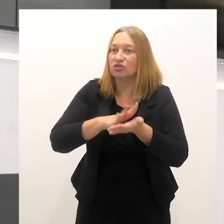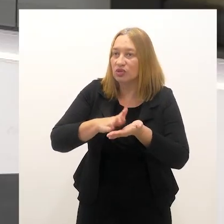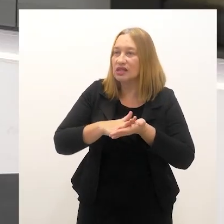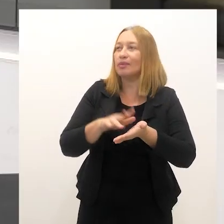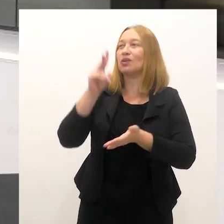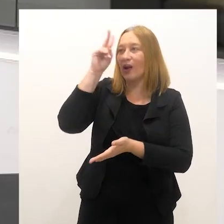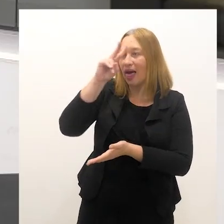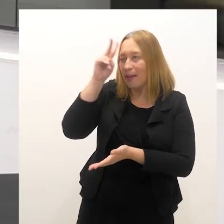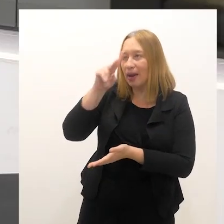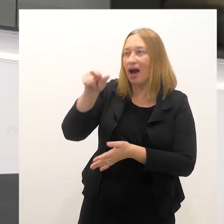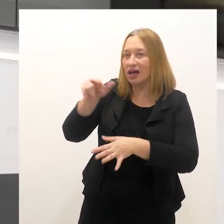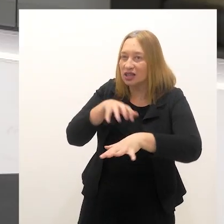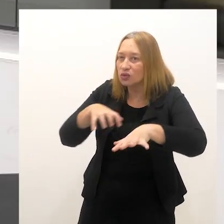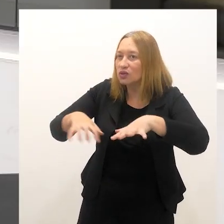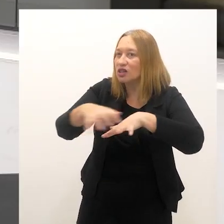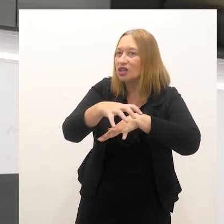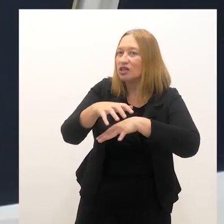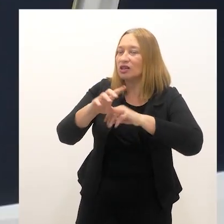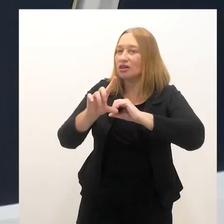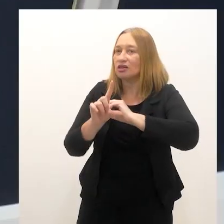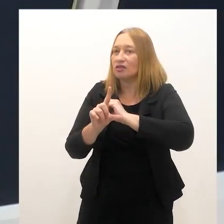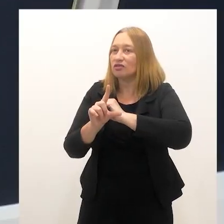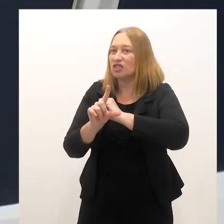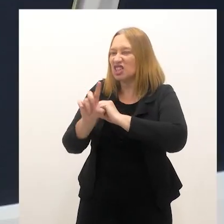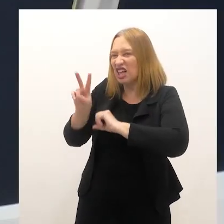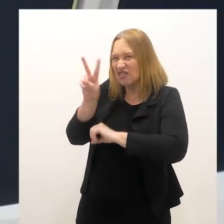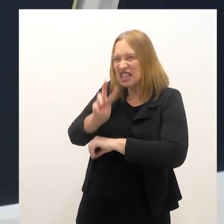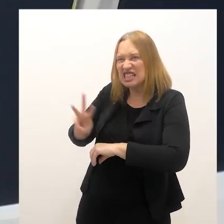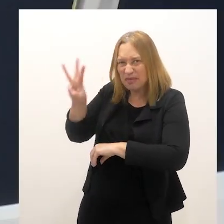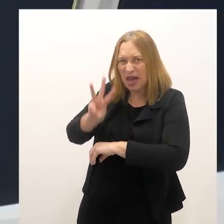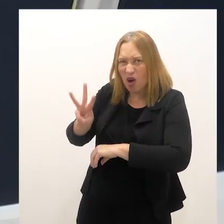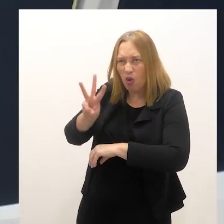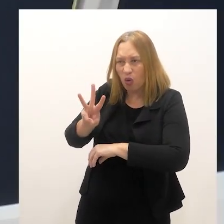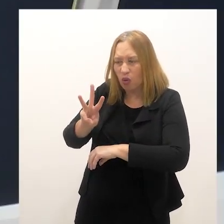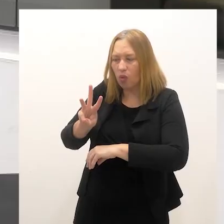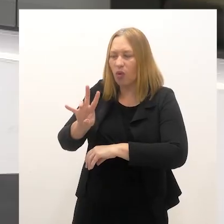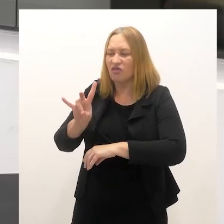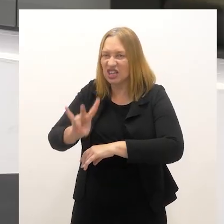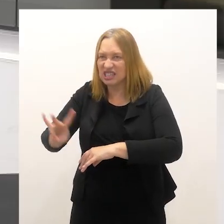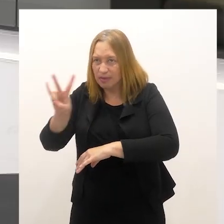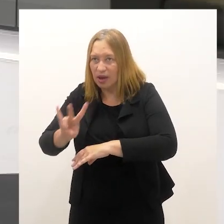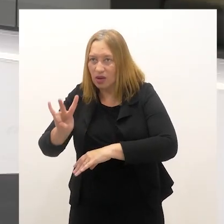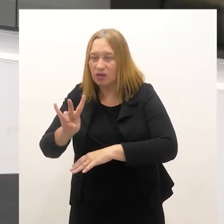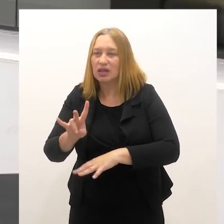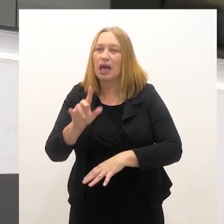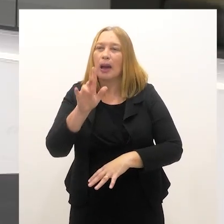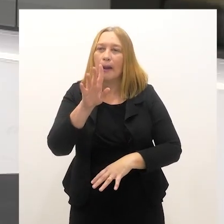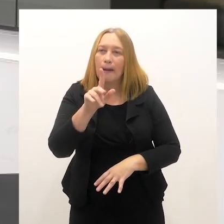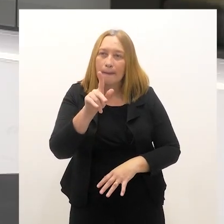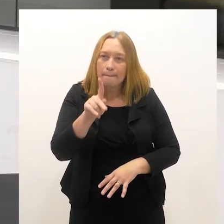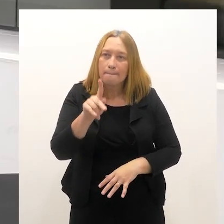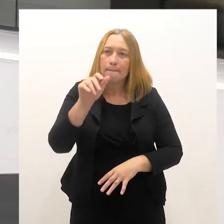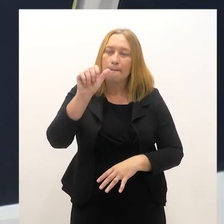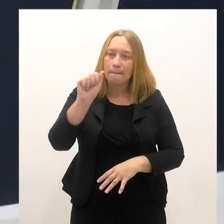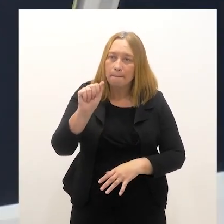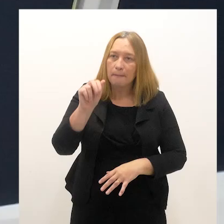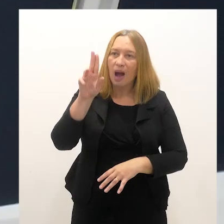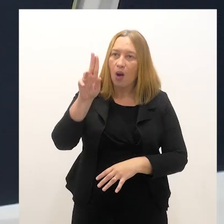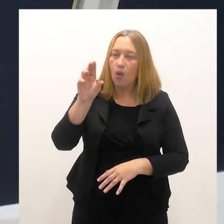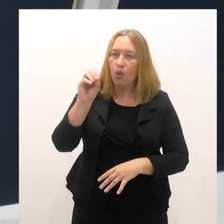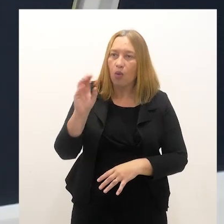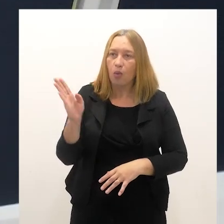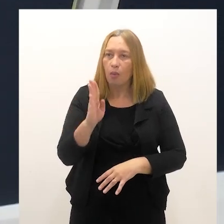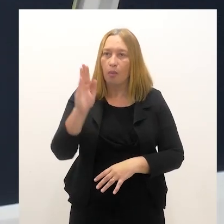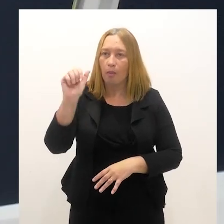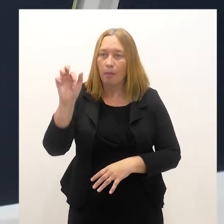hein? Tô lembrando desse carro. Então. Esse foi na Tijuca? Foi na Vila Isabel. Na Vila Isabel. 2024. Uma coisa meio Paulo Barros? E isso, o carnavalesco